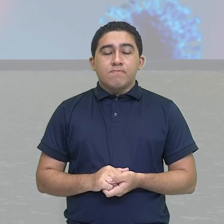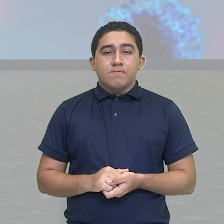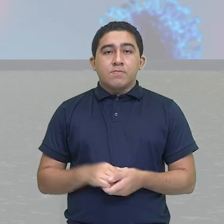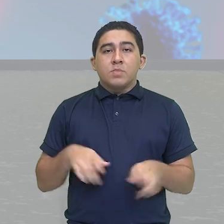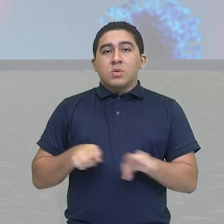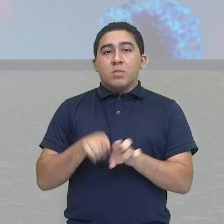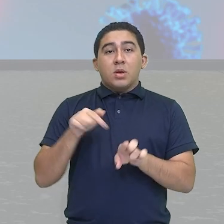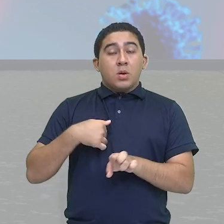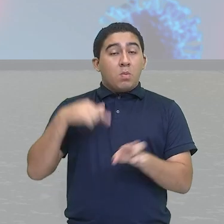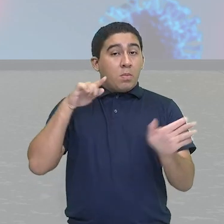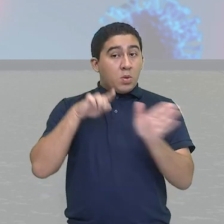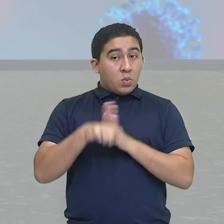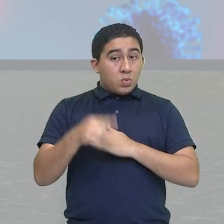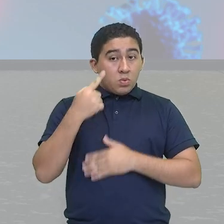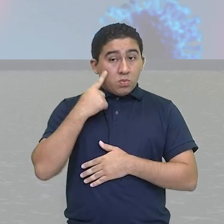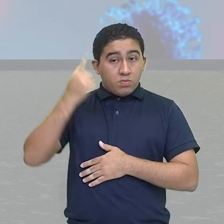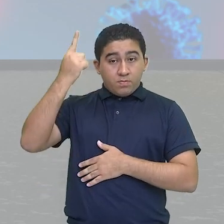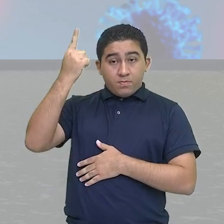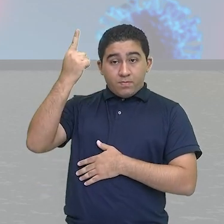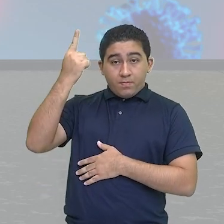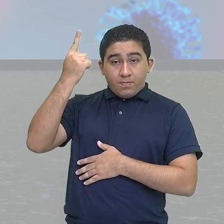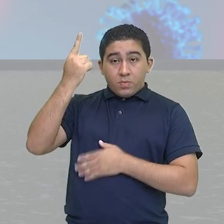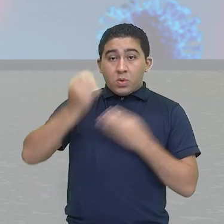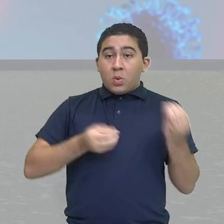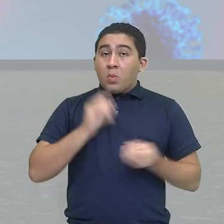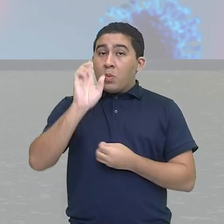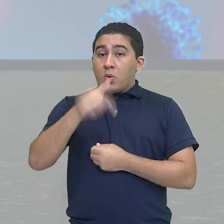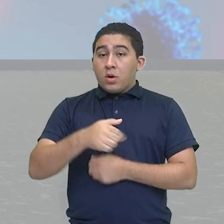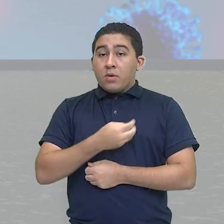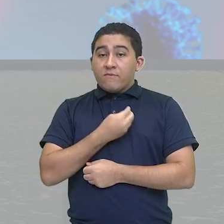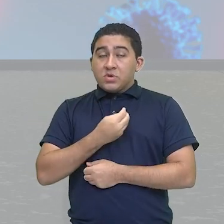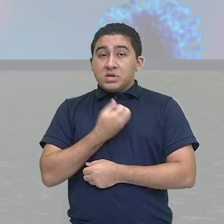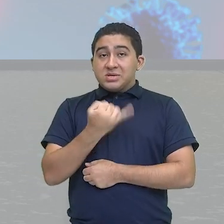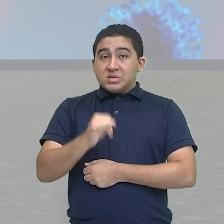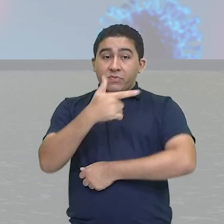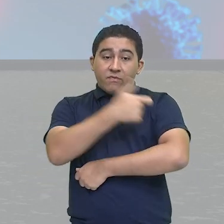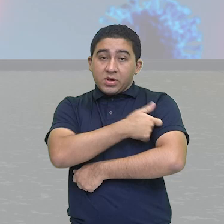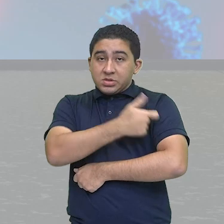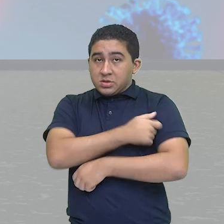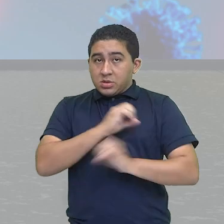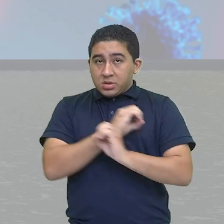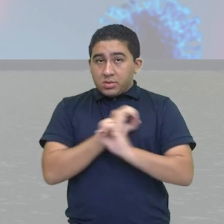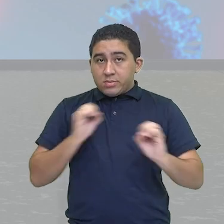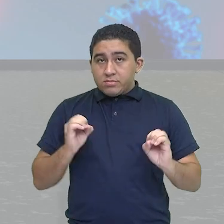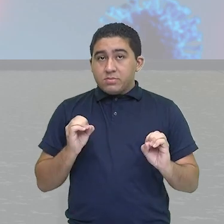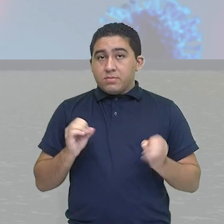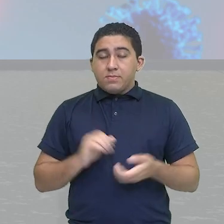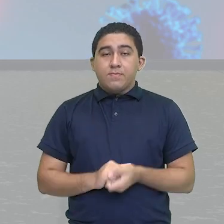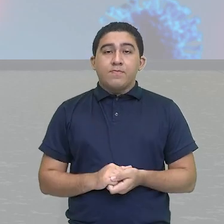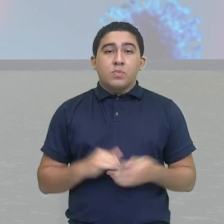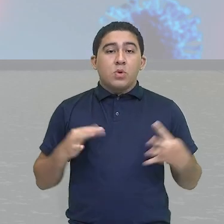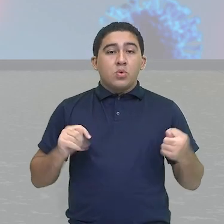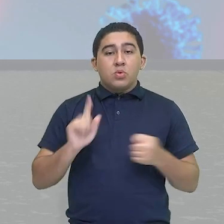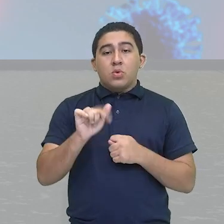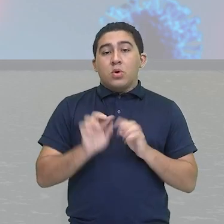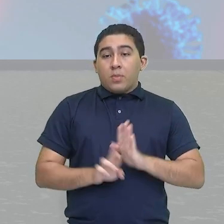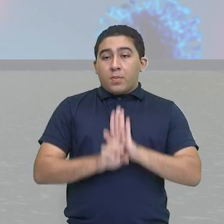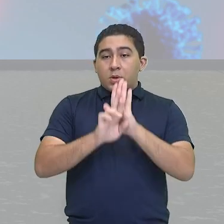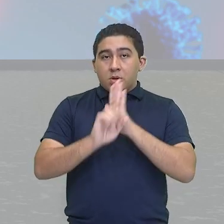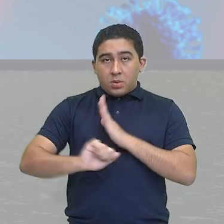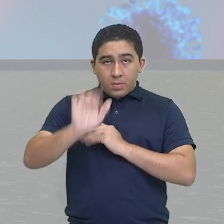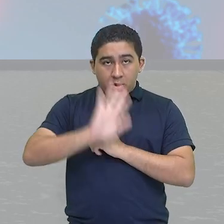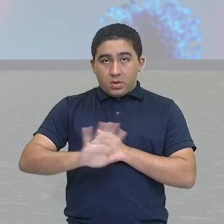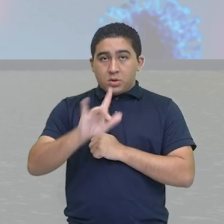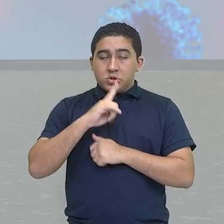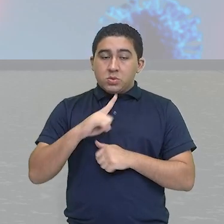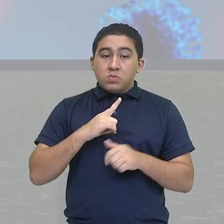eu venho com uma pergunta: como seria a vida sem vacinas? Tudo que está representado aqui